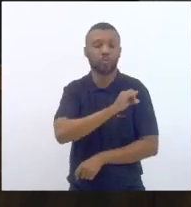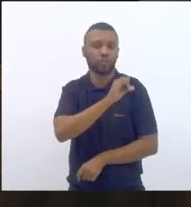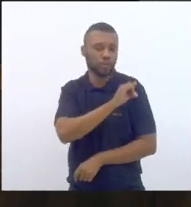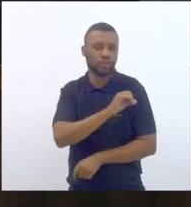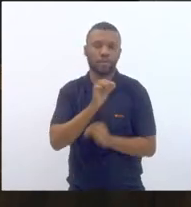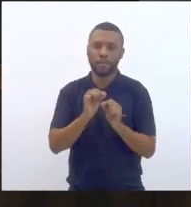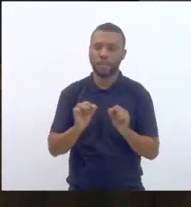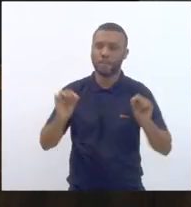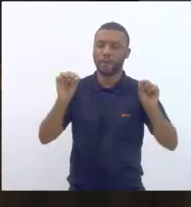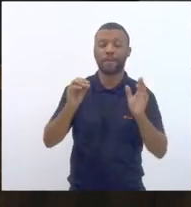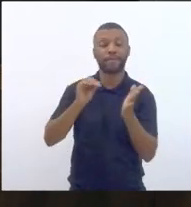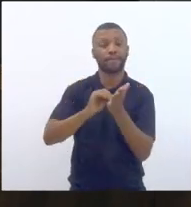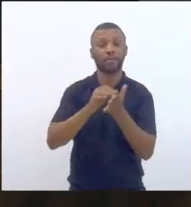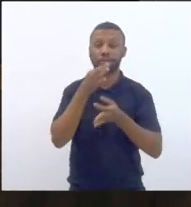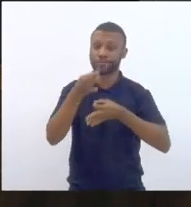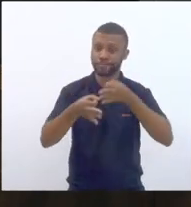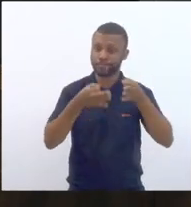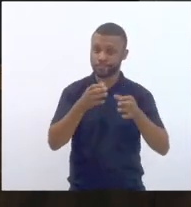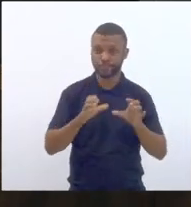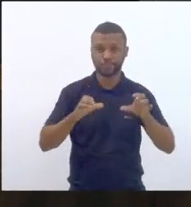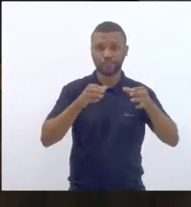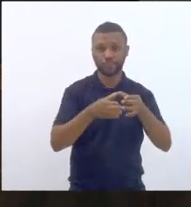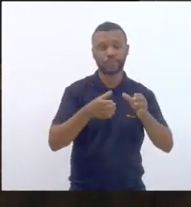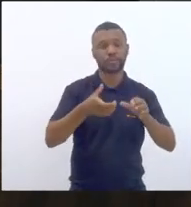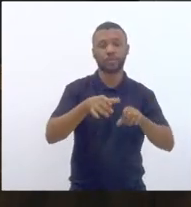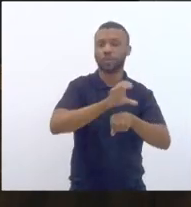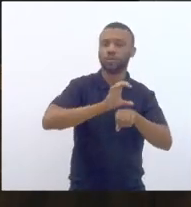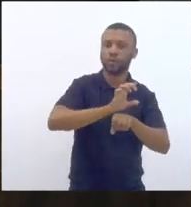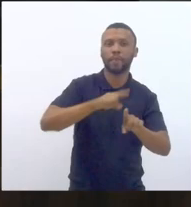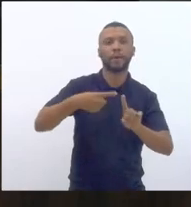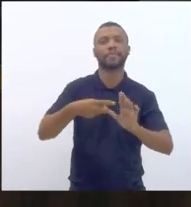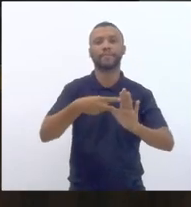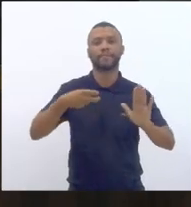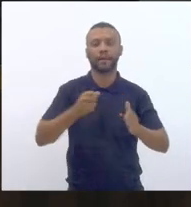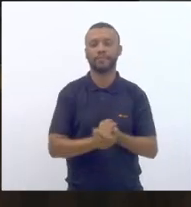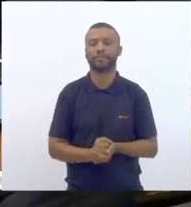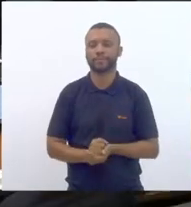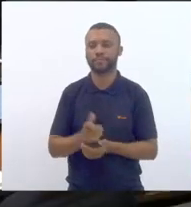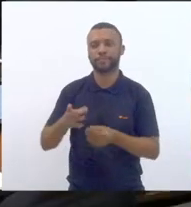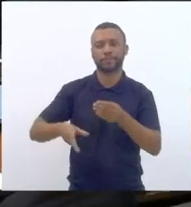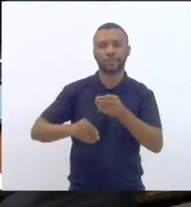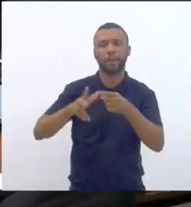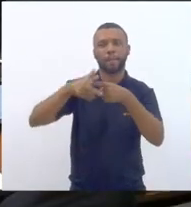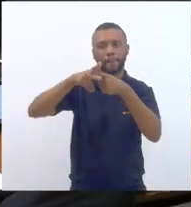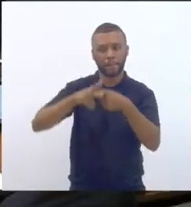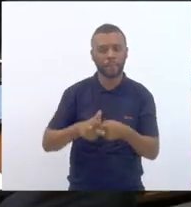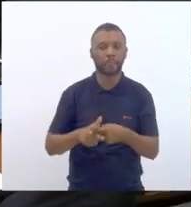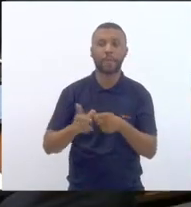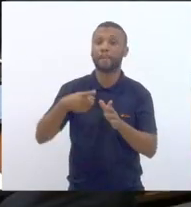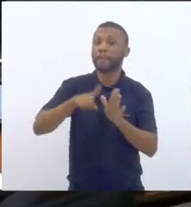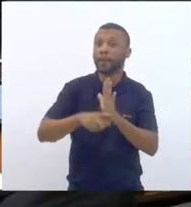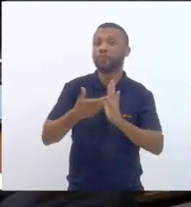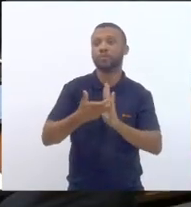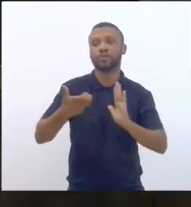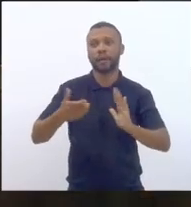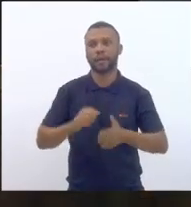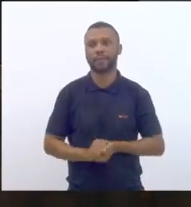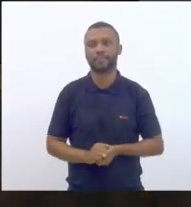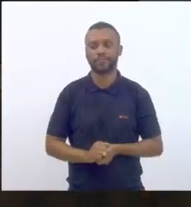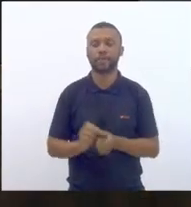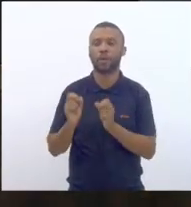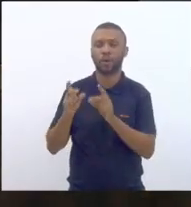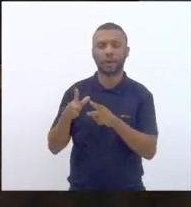providências. Pendente de pareceres da Comissão de Emendas Condicionais e Vetos. Pela manutenção, salvo os destaques. Ok,